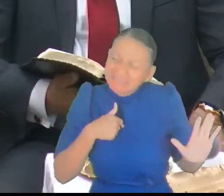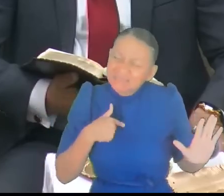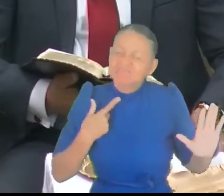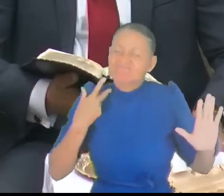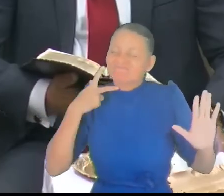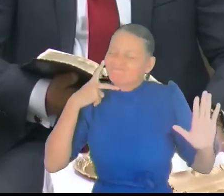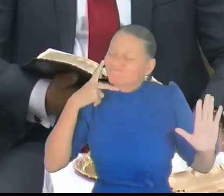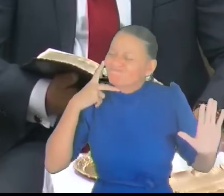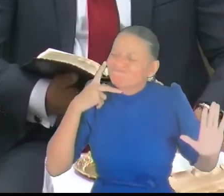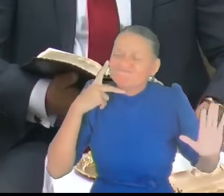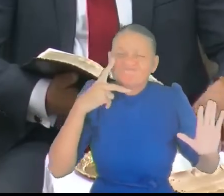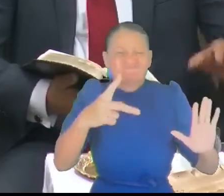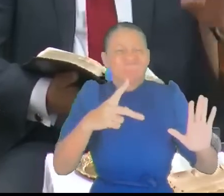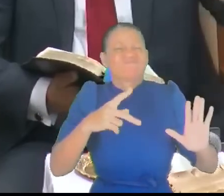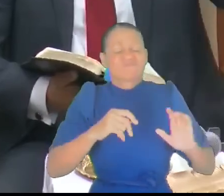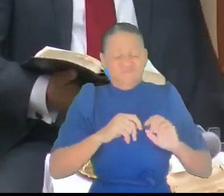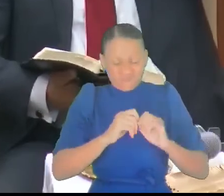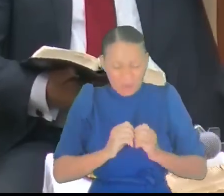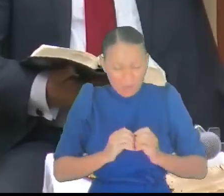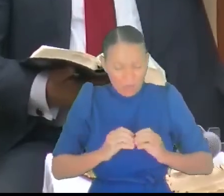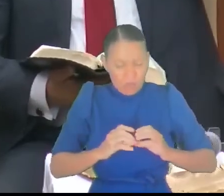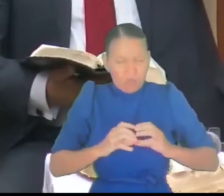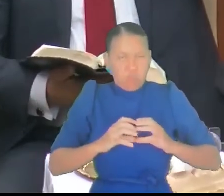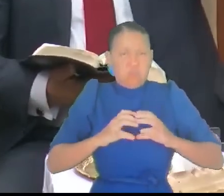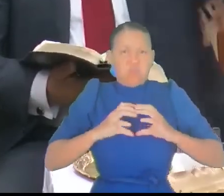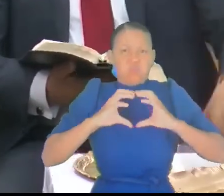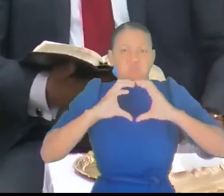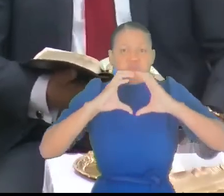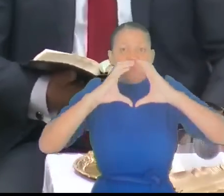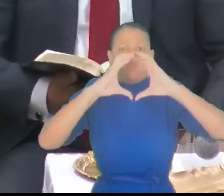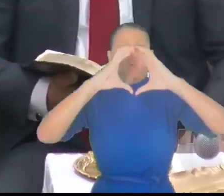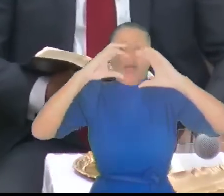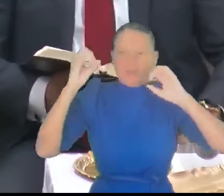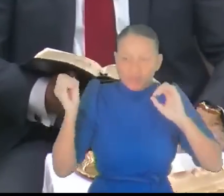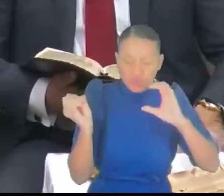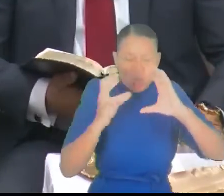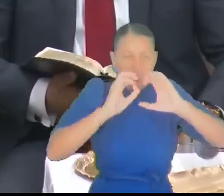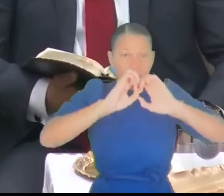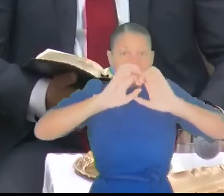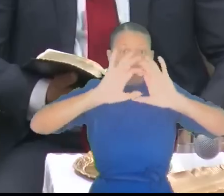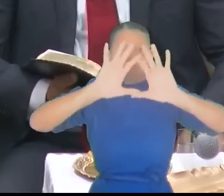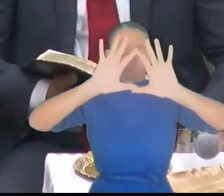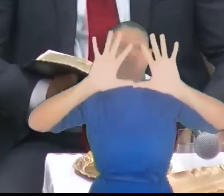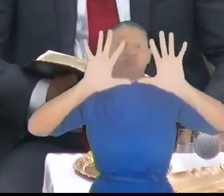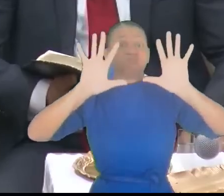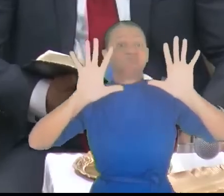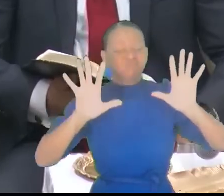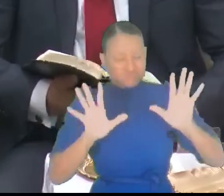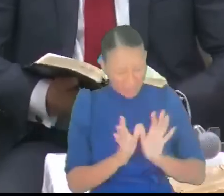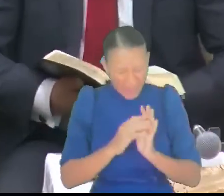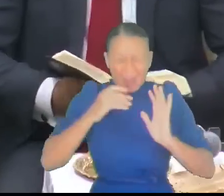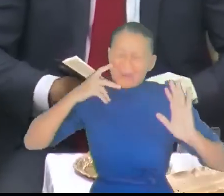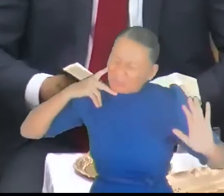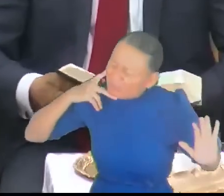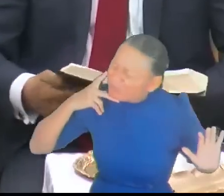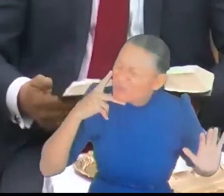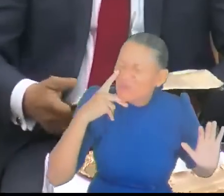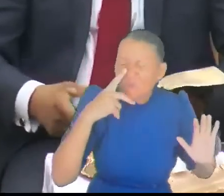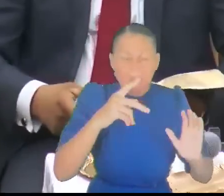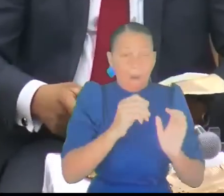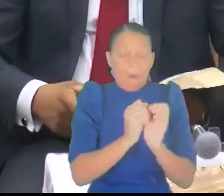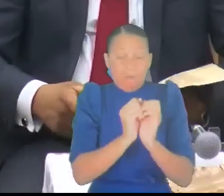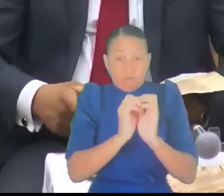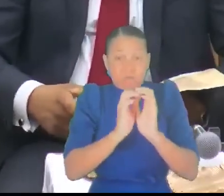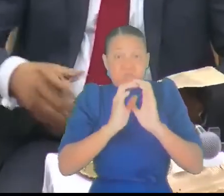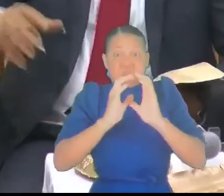ficar crescente. Eu profetizo que ela vai voltar a ficar nova. Eu profetizo pela Bíblia que ela vai voltar a ficar cheia.